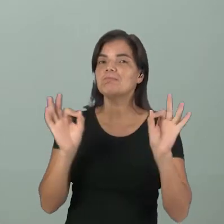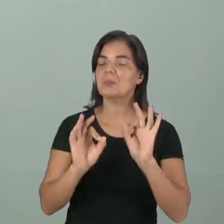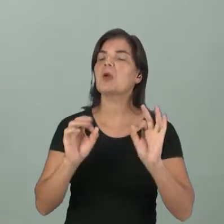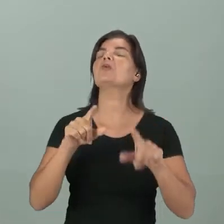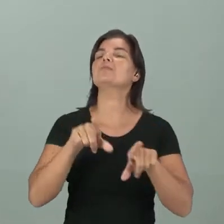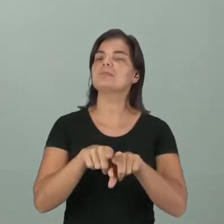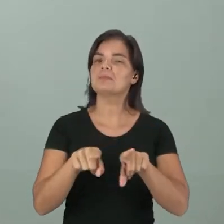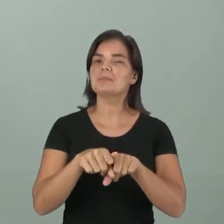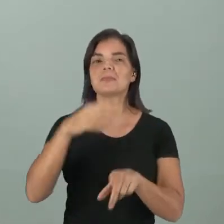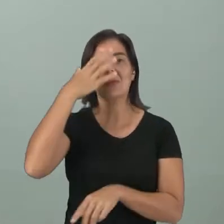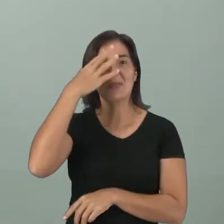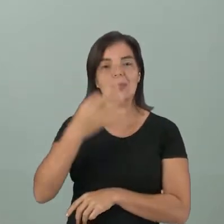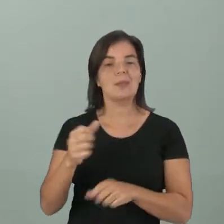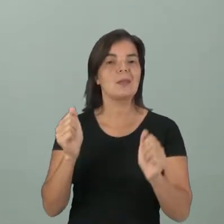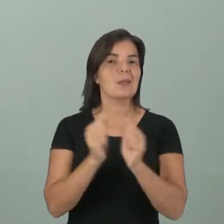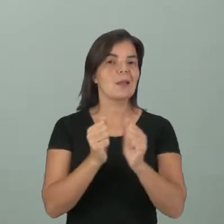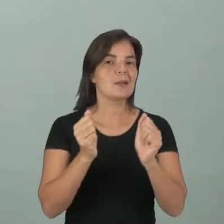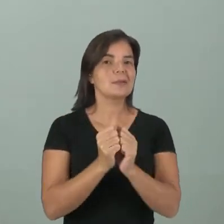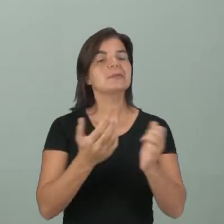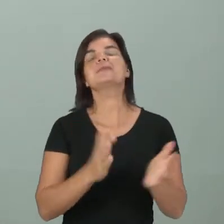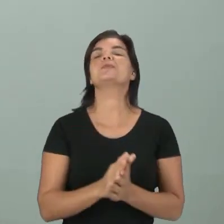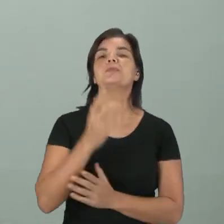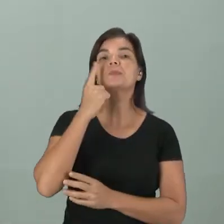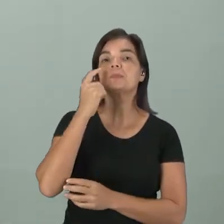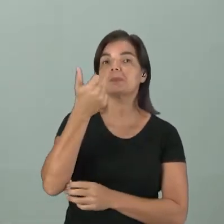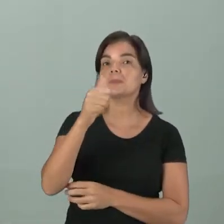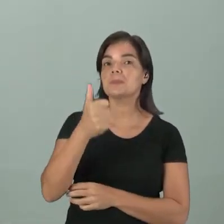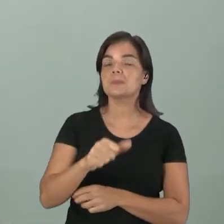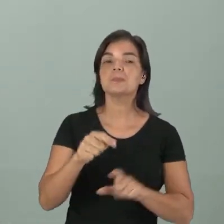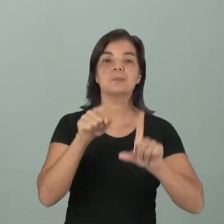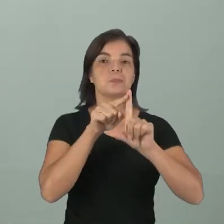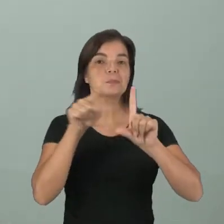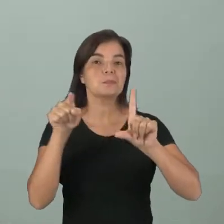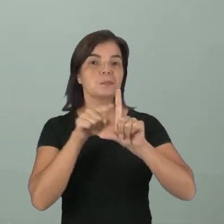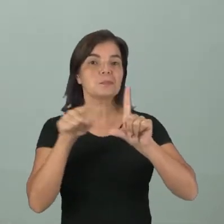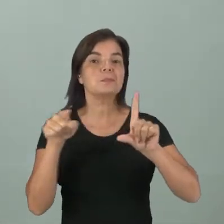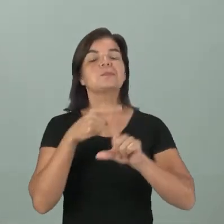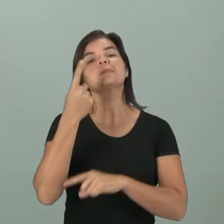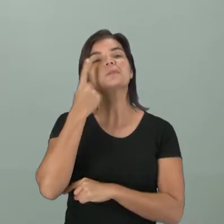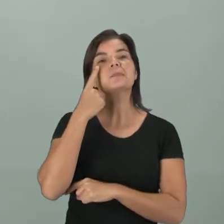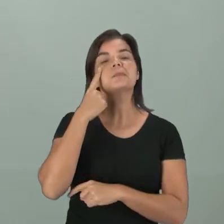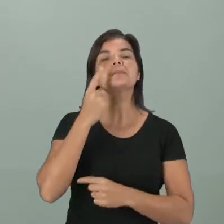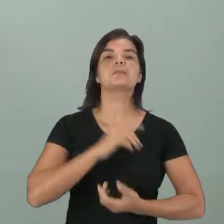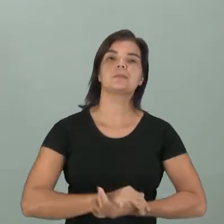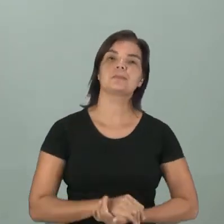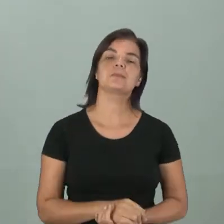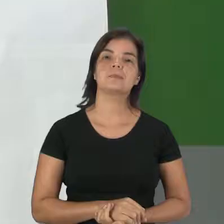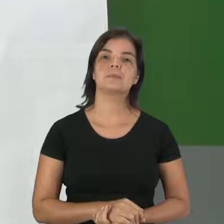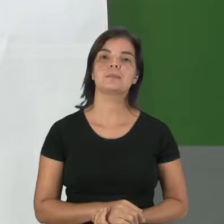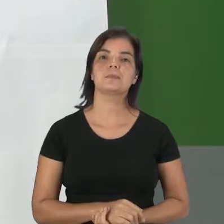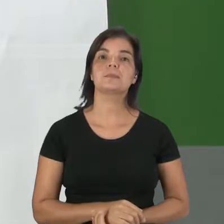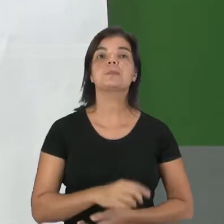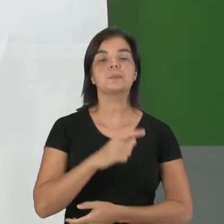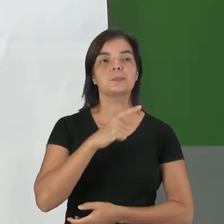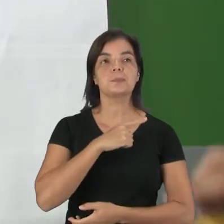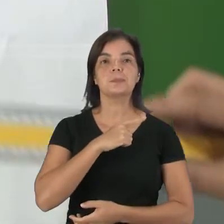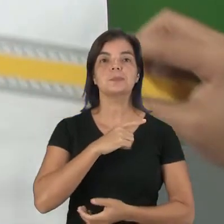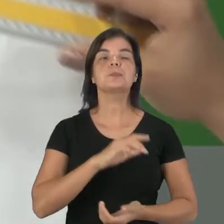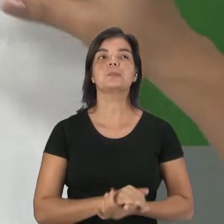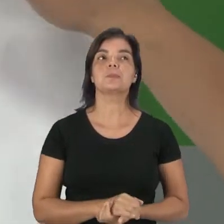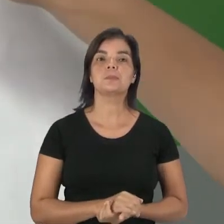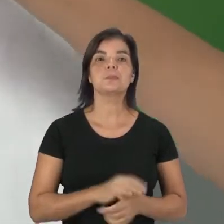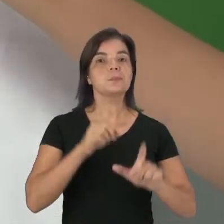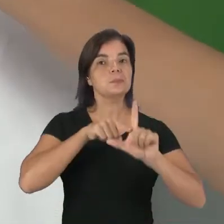te garantir. Vamos juntos comigo analisar esse gráfico. Vamos lá? Olhem só. Nós temos